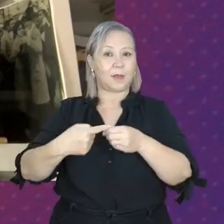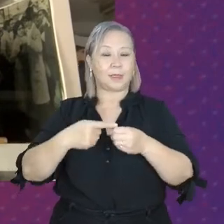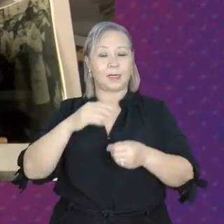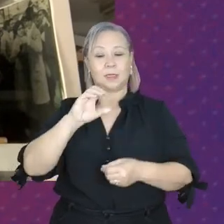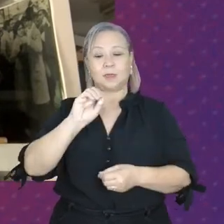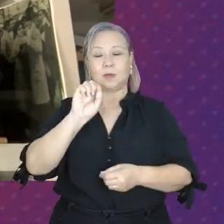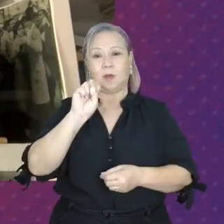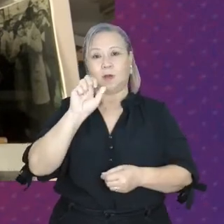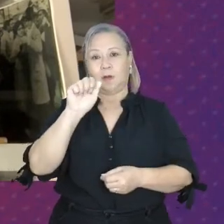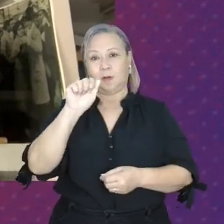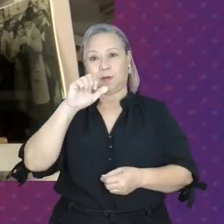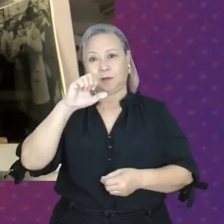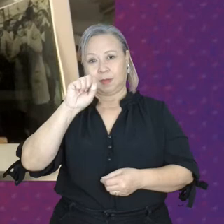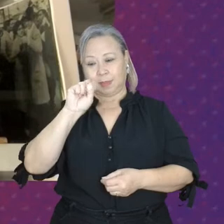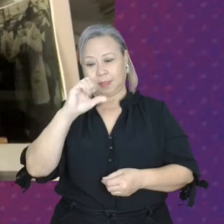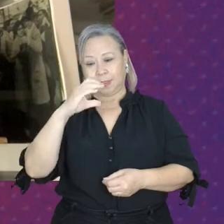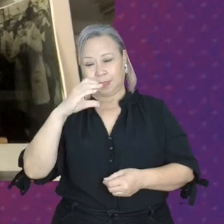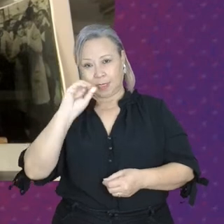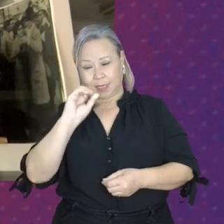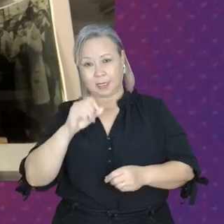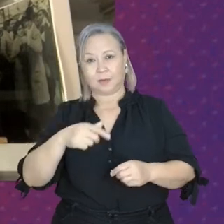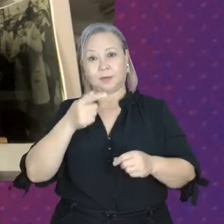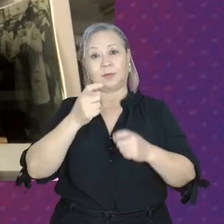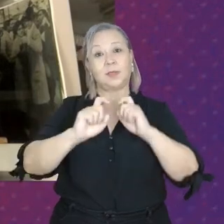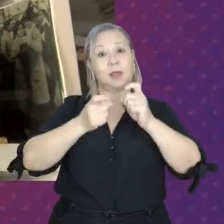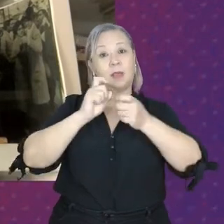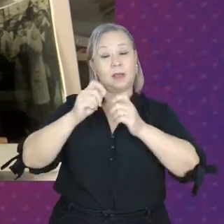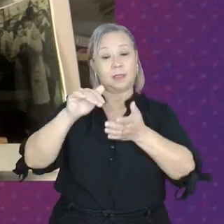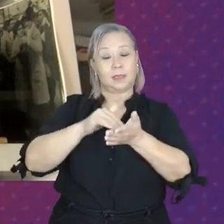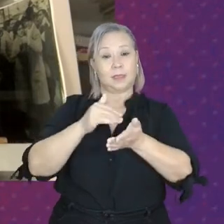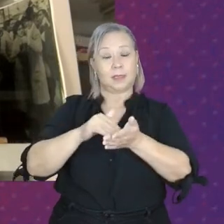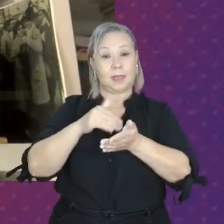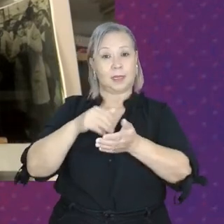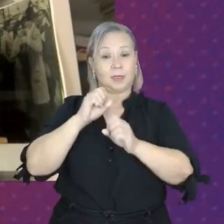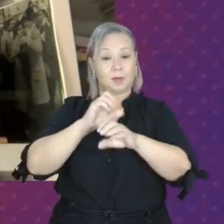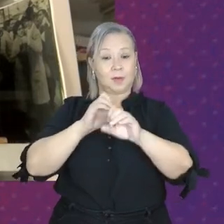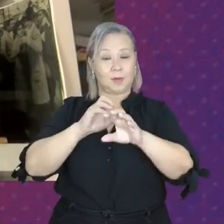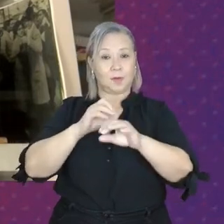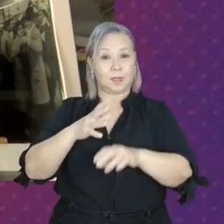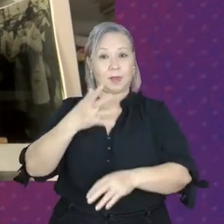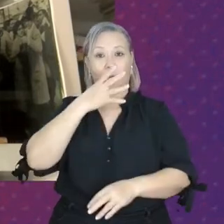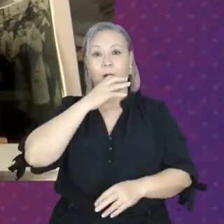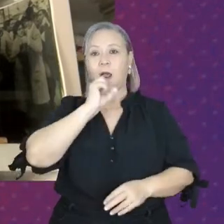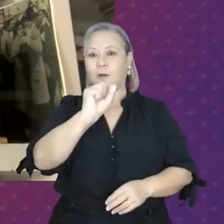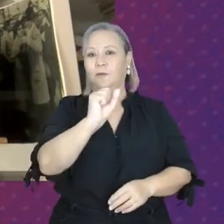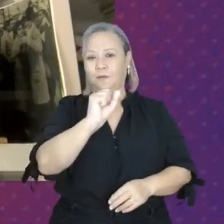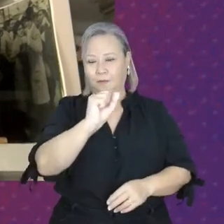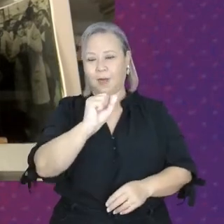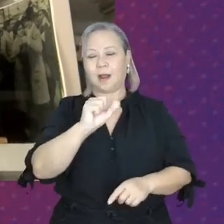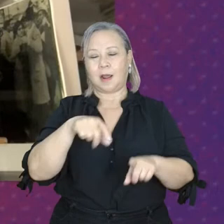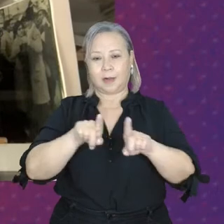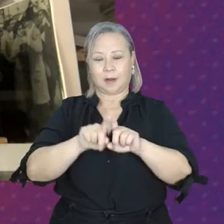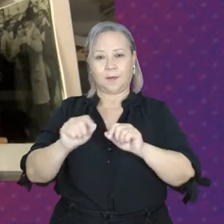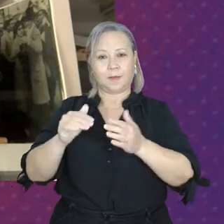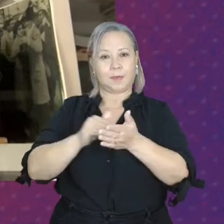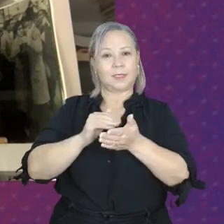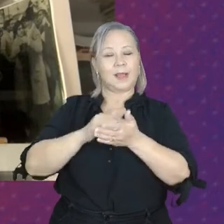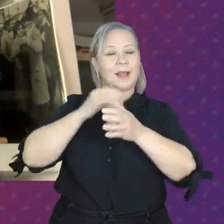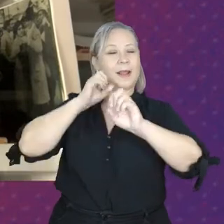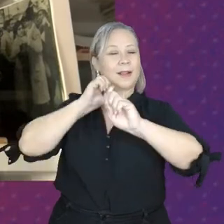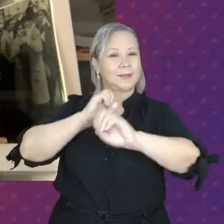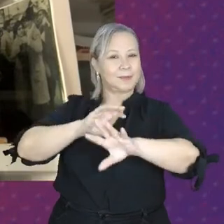trabalhei na gestão, na Secretaria de Educação com Paulo Freire, fui secretária de